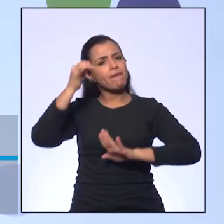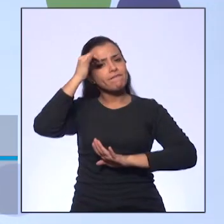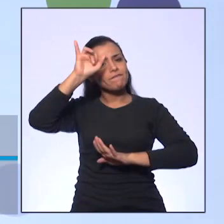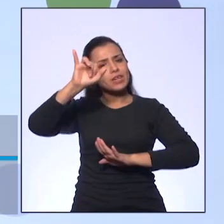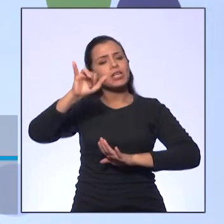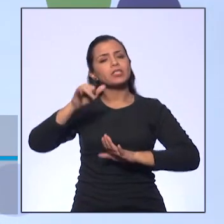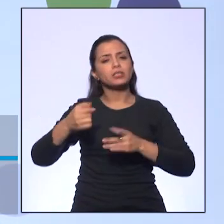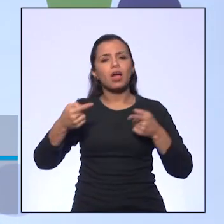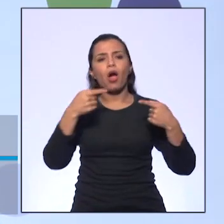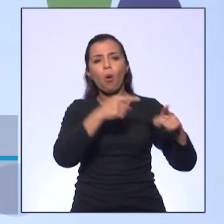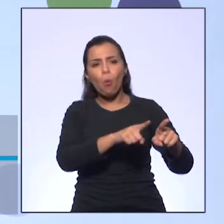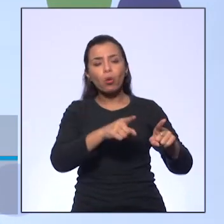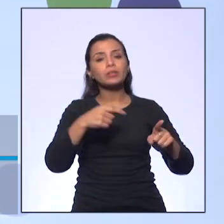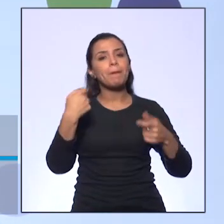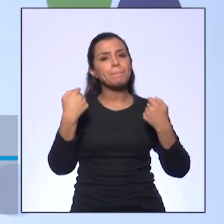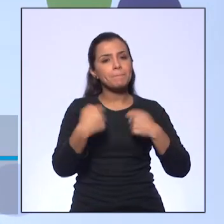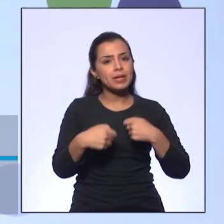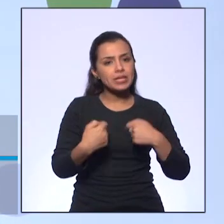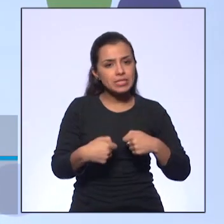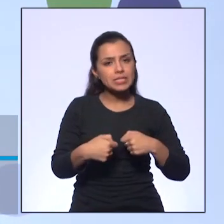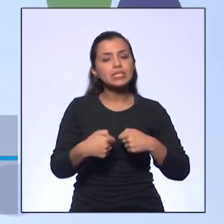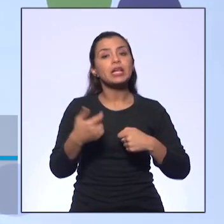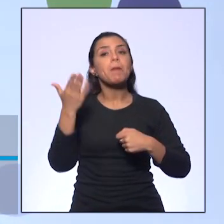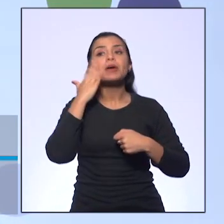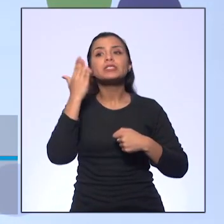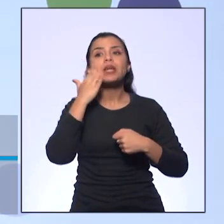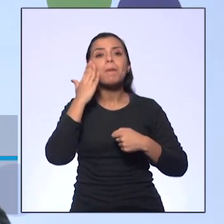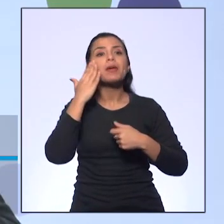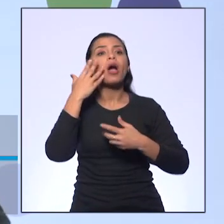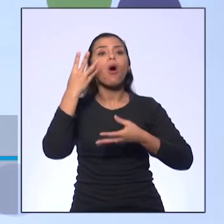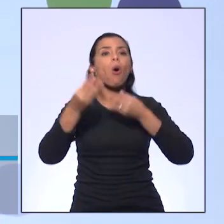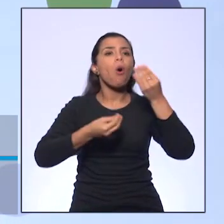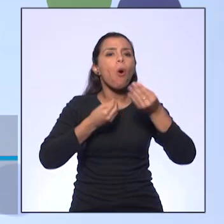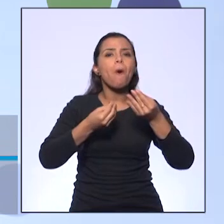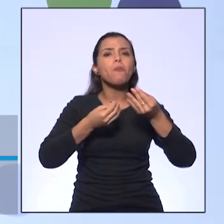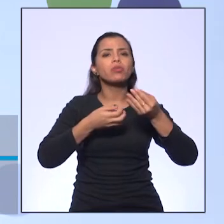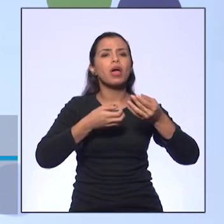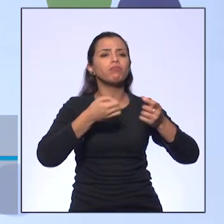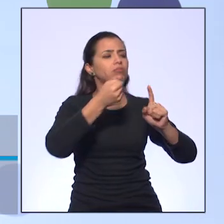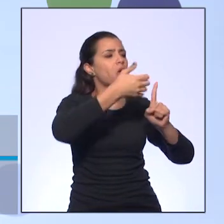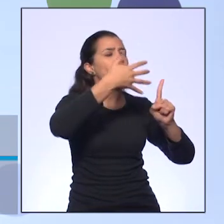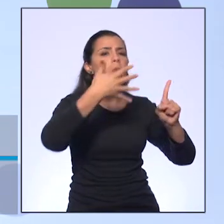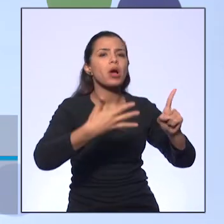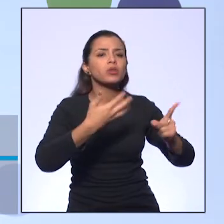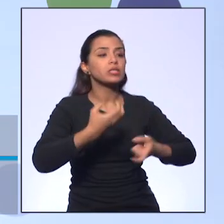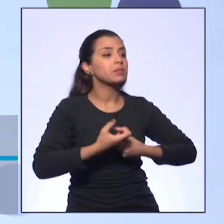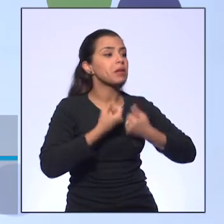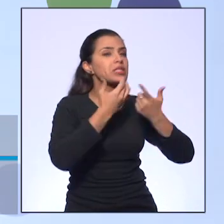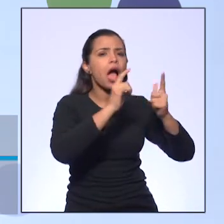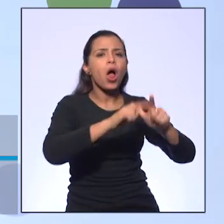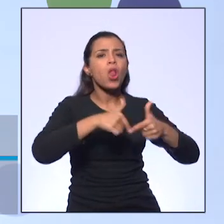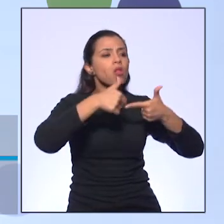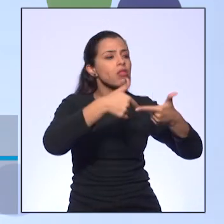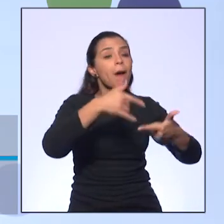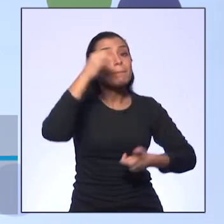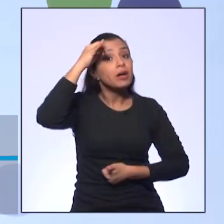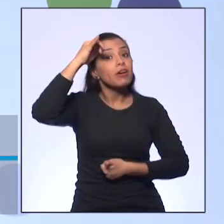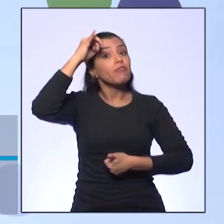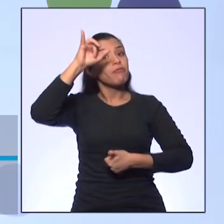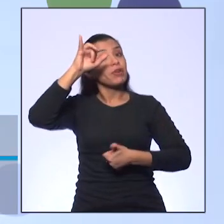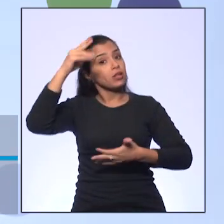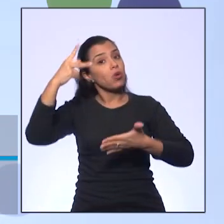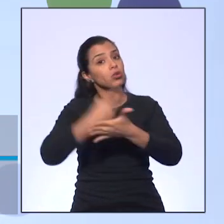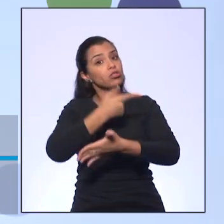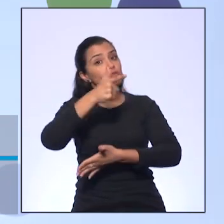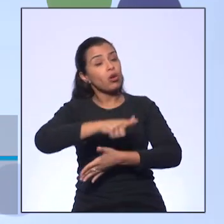nos armar de ferramentas, nos armar de argumentos, lutar para que isto não aconteça e acharmos